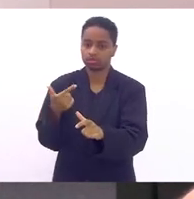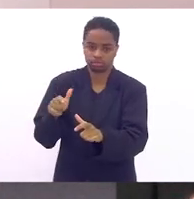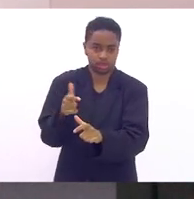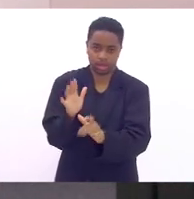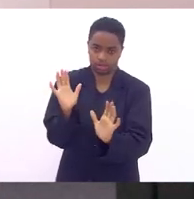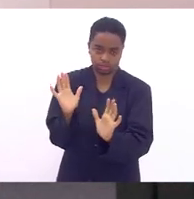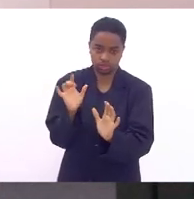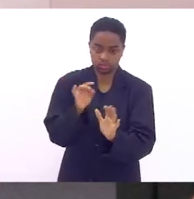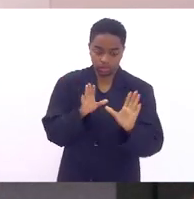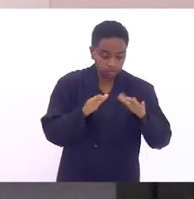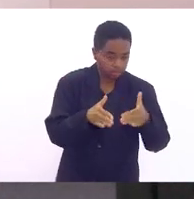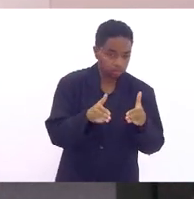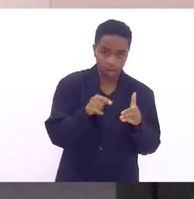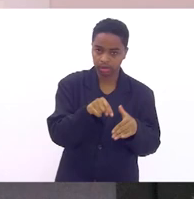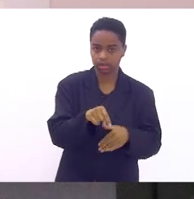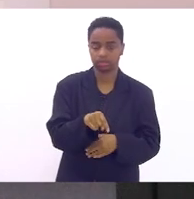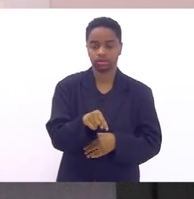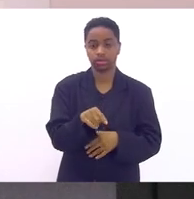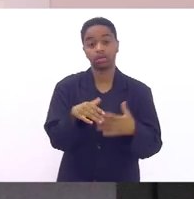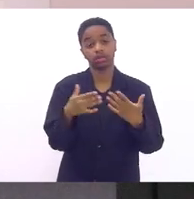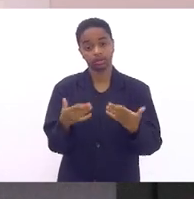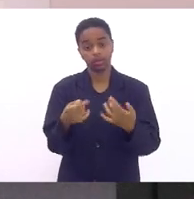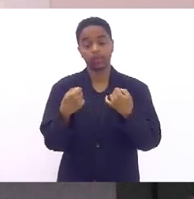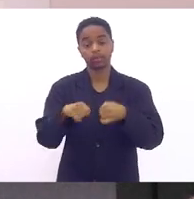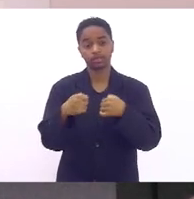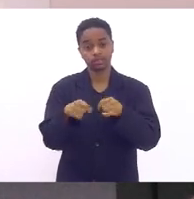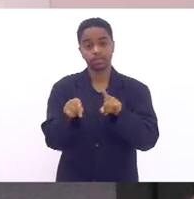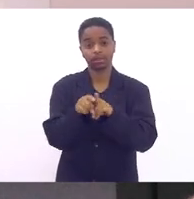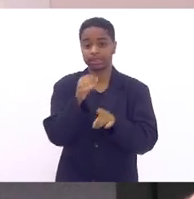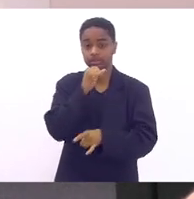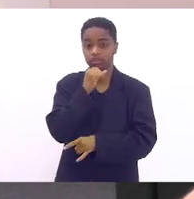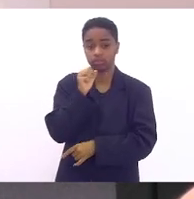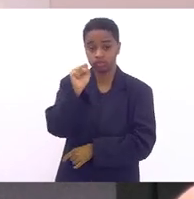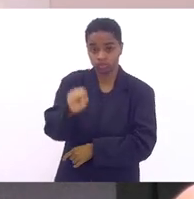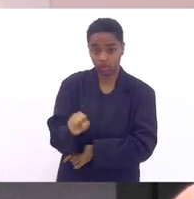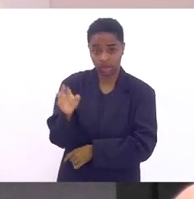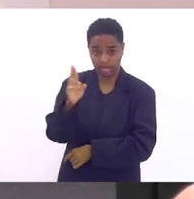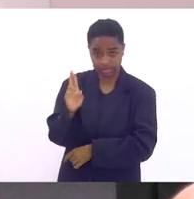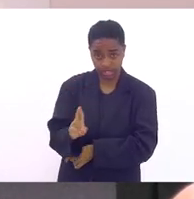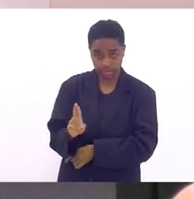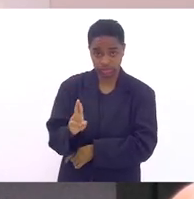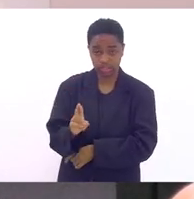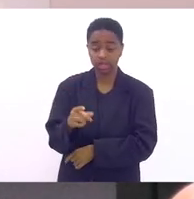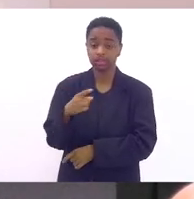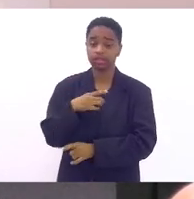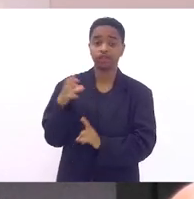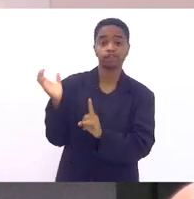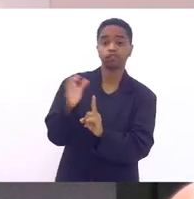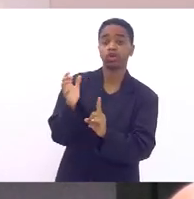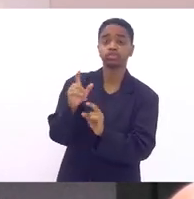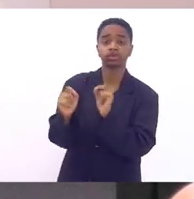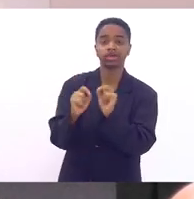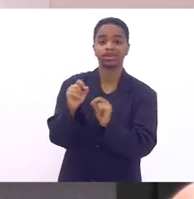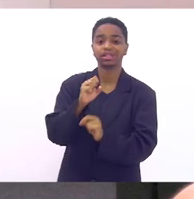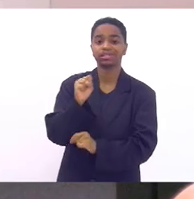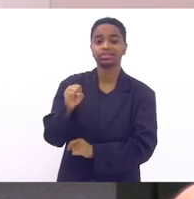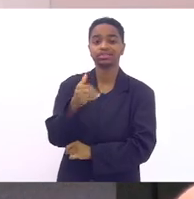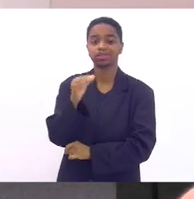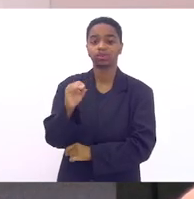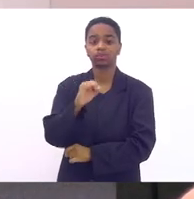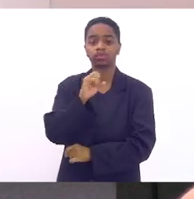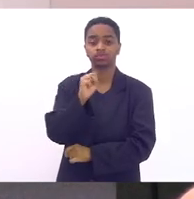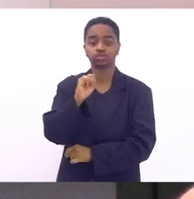preciso que a gente desenvolva mesmo no sul do estado Rezende a influência vem de São José dos Campos e Não